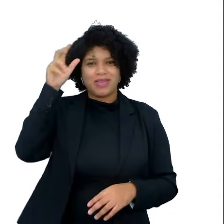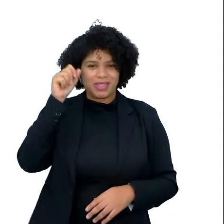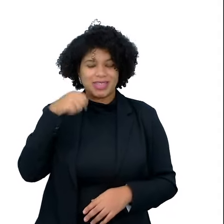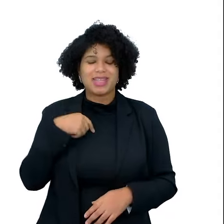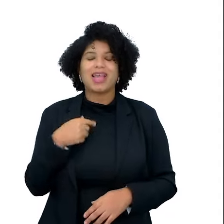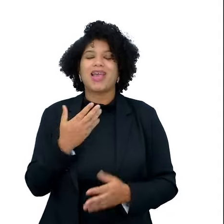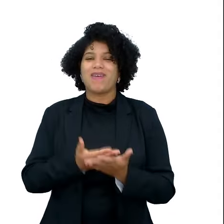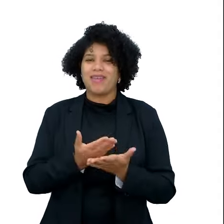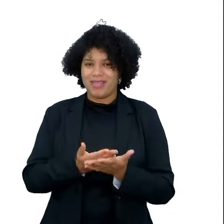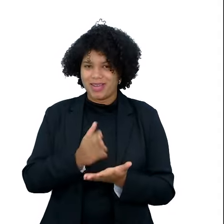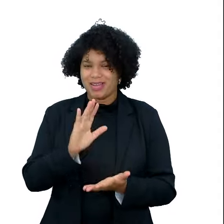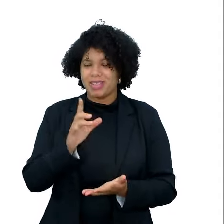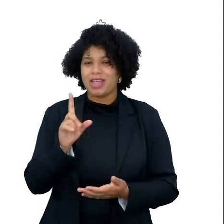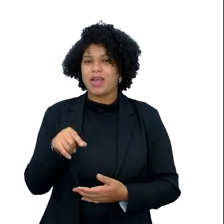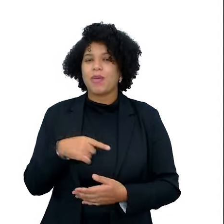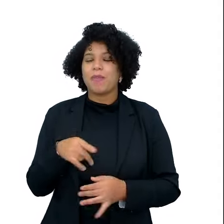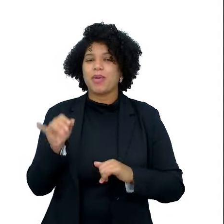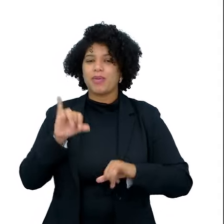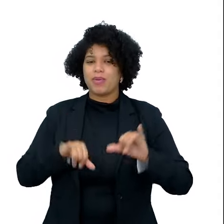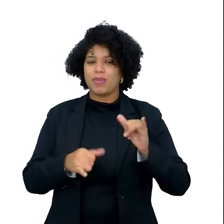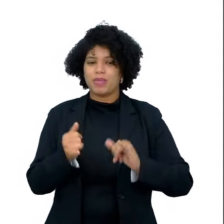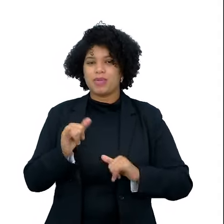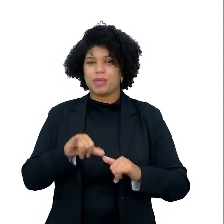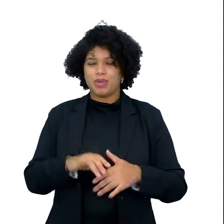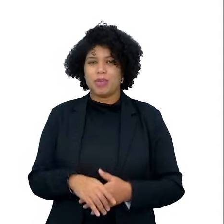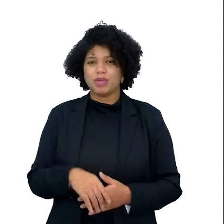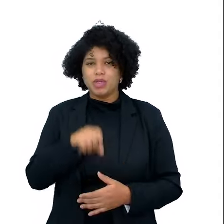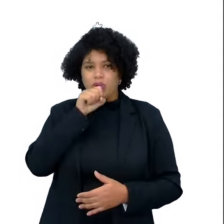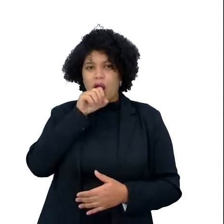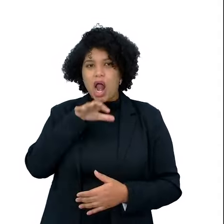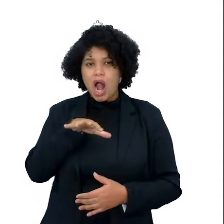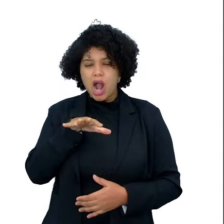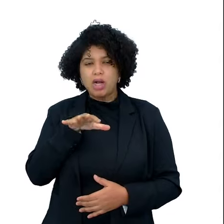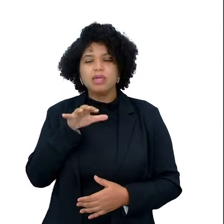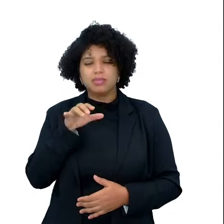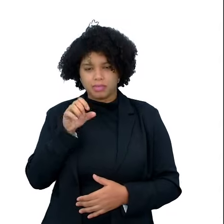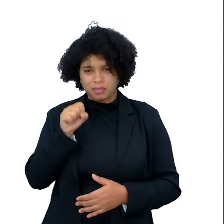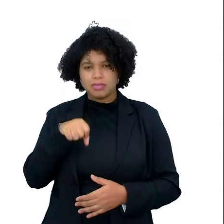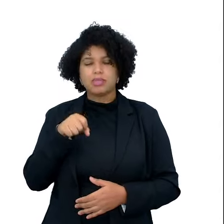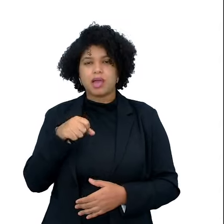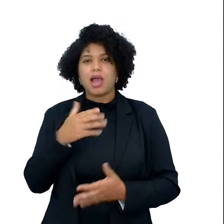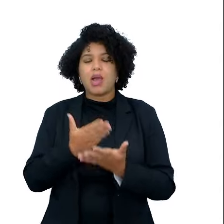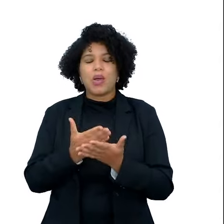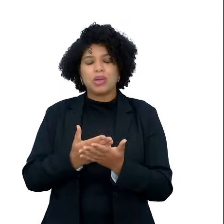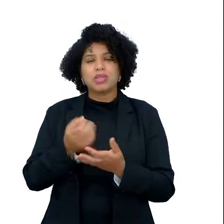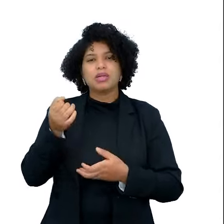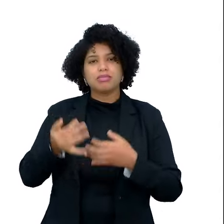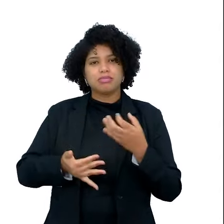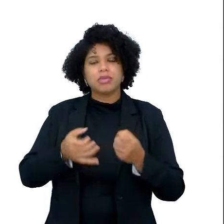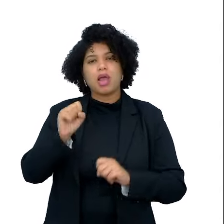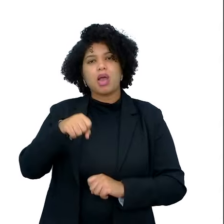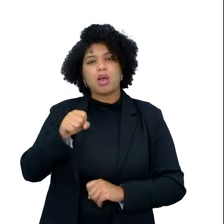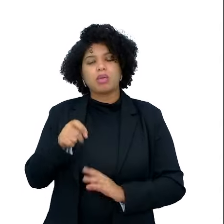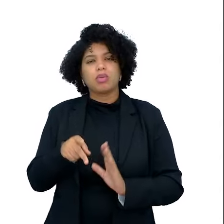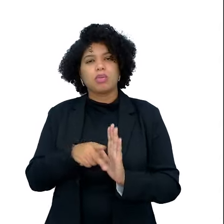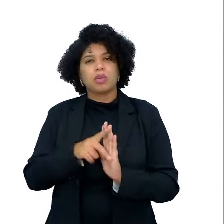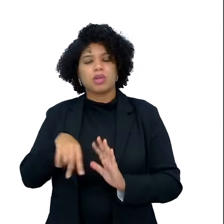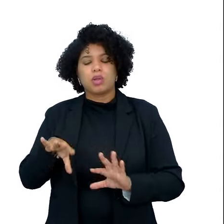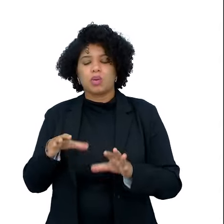aula que eu já trabalhei que chama a Química do Arroto. Nessa aula eu falo exatamente com